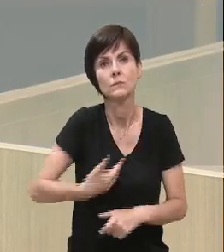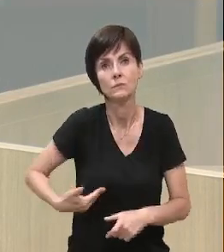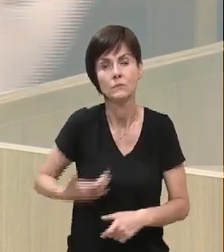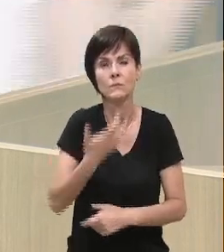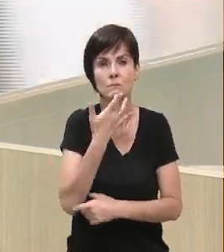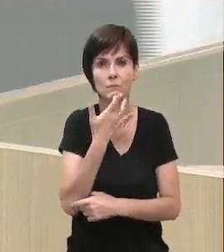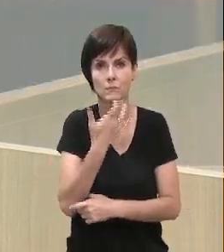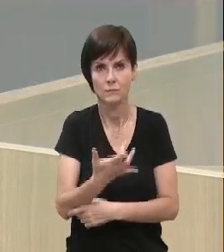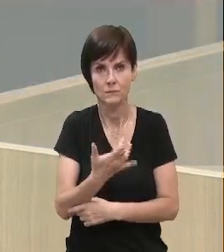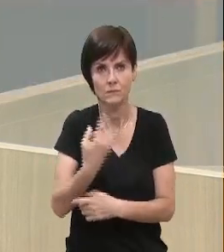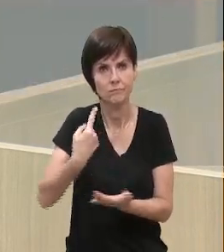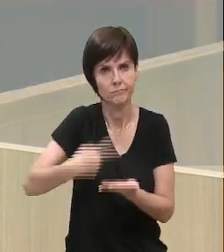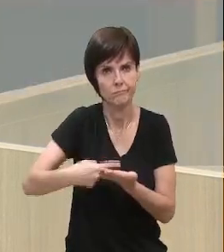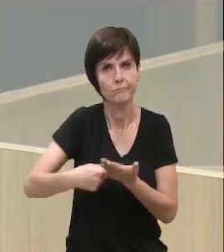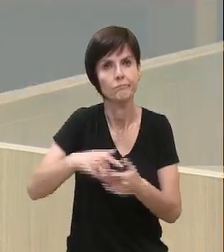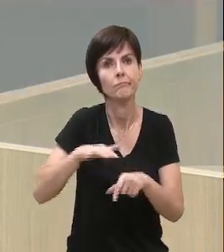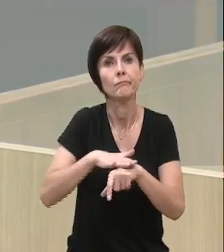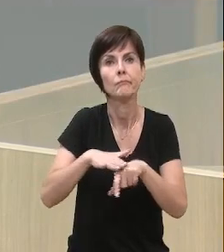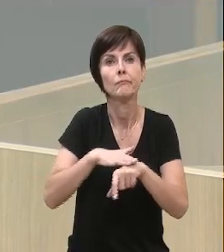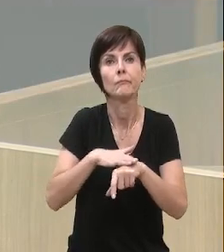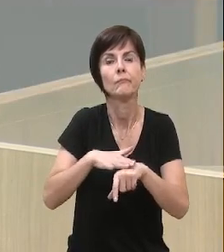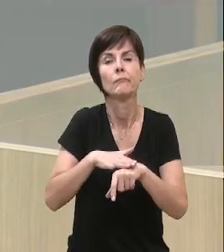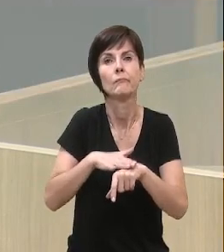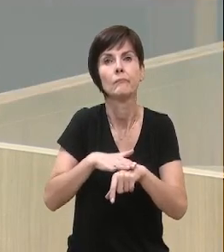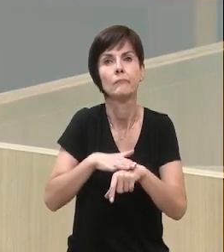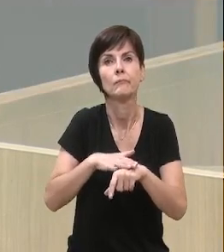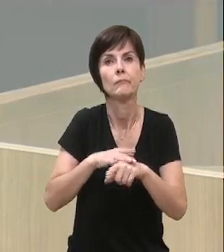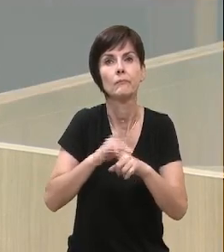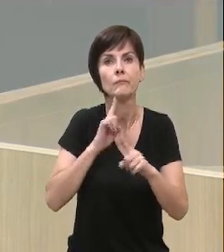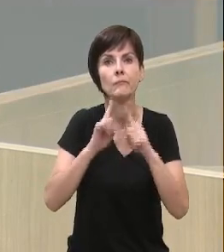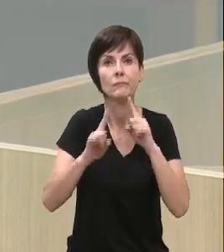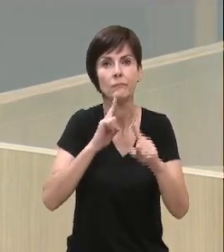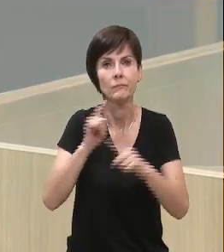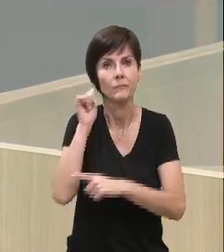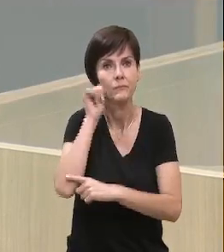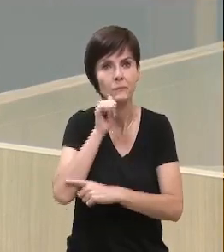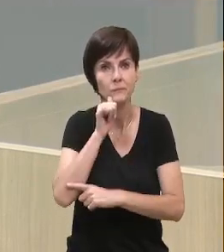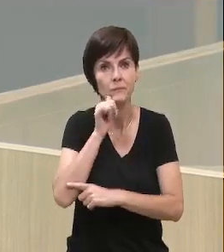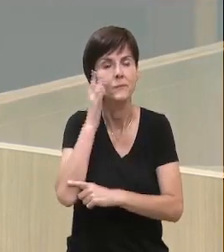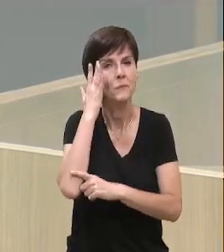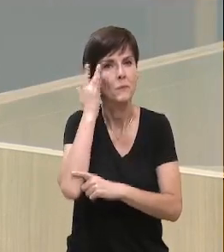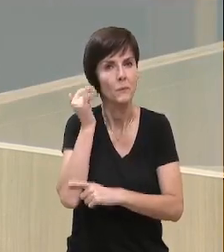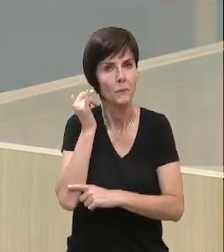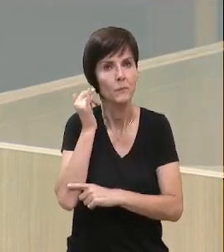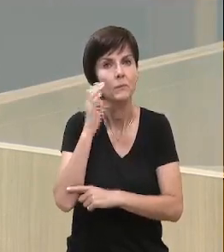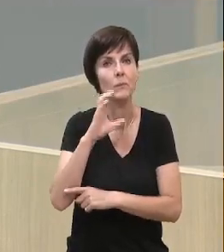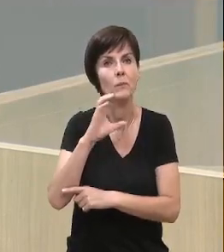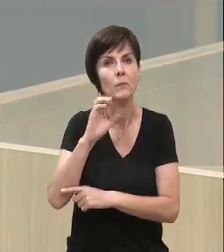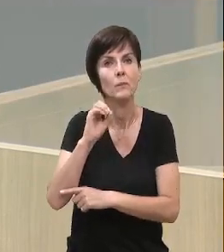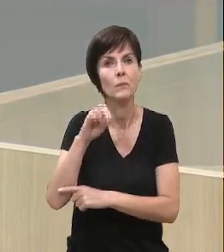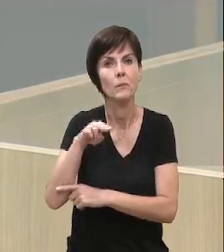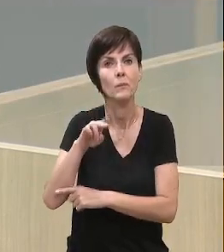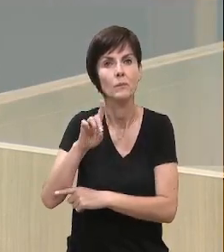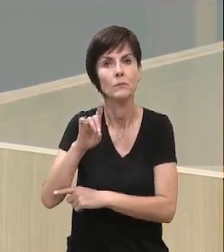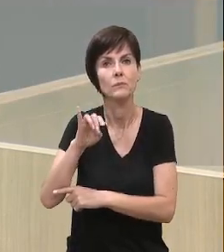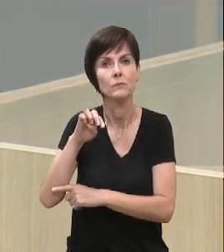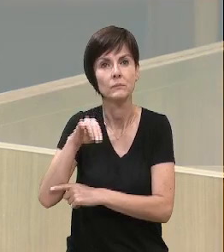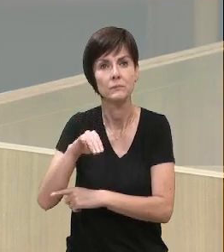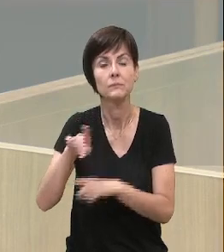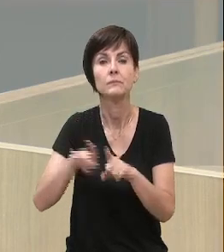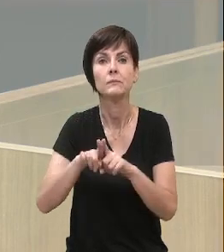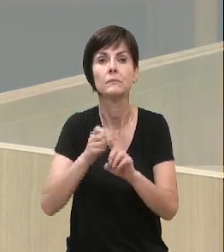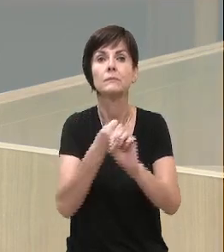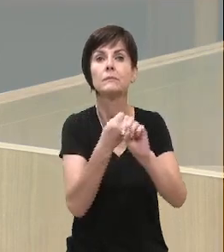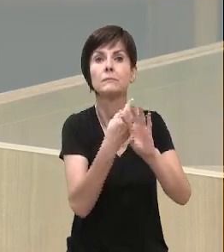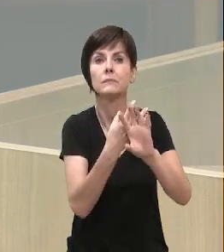uma conversa na Coordenadoria da Mulher, amanhã de manhã no CONDIM e também com a